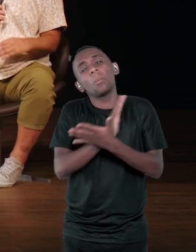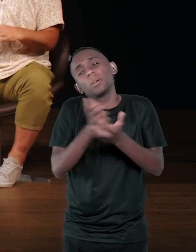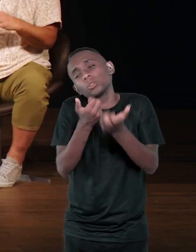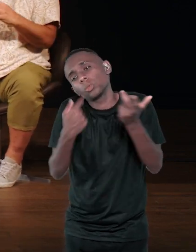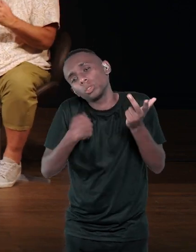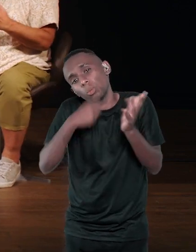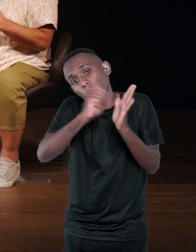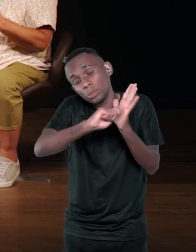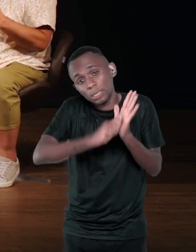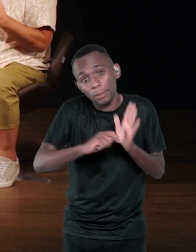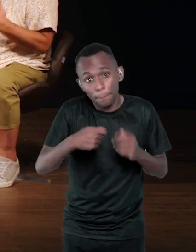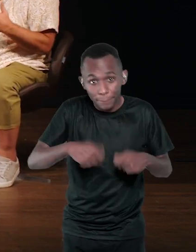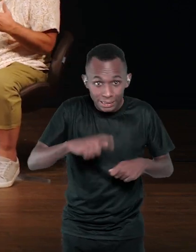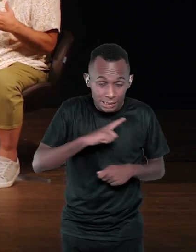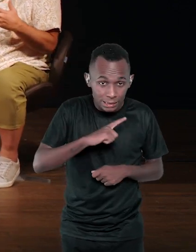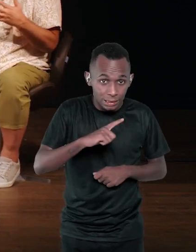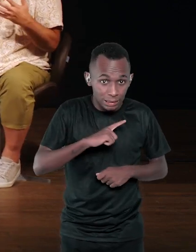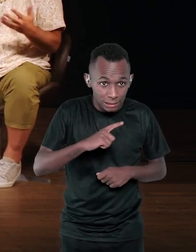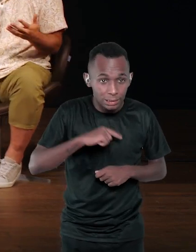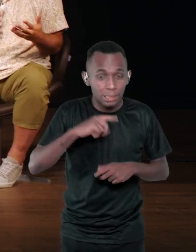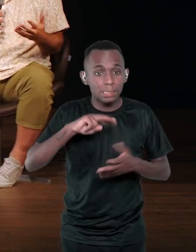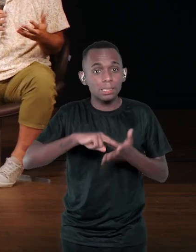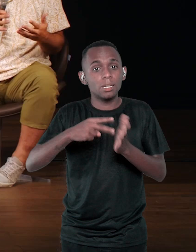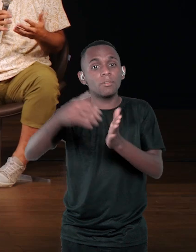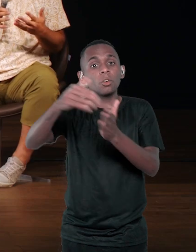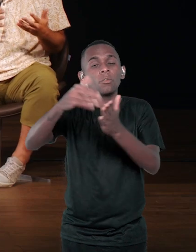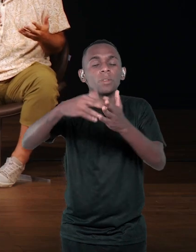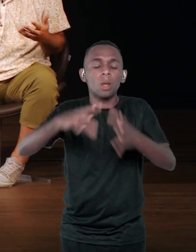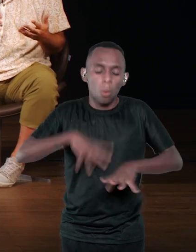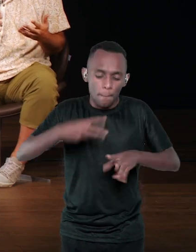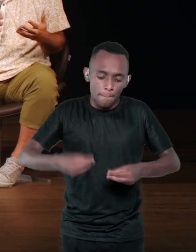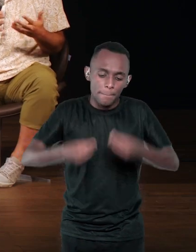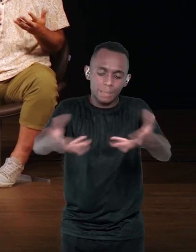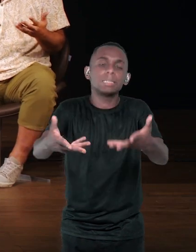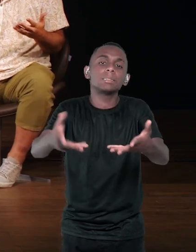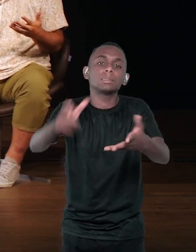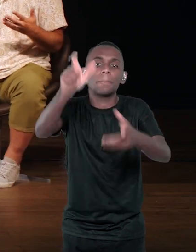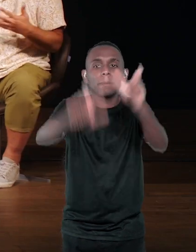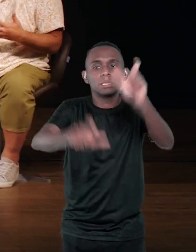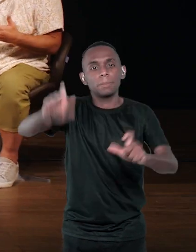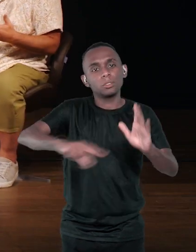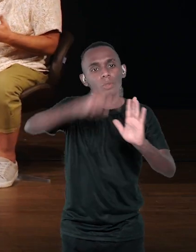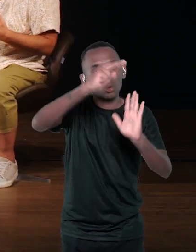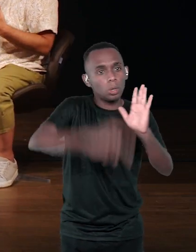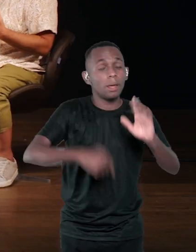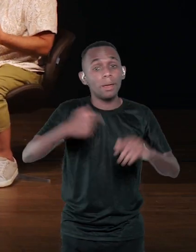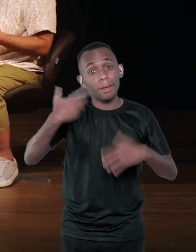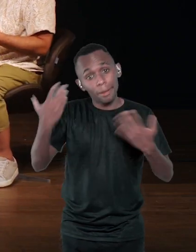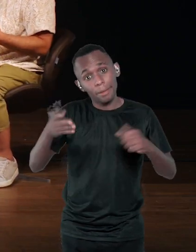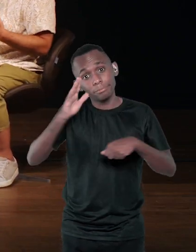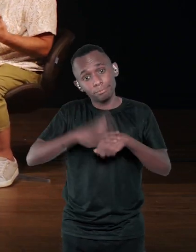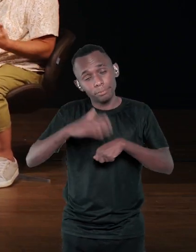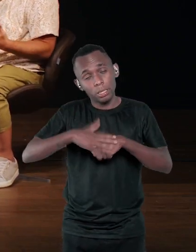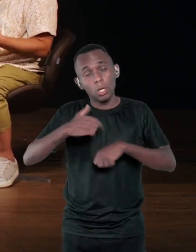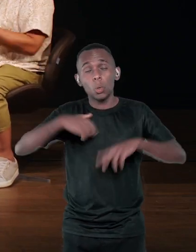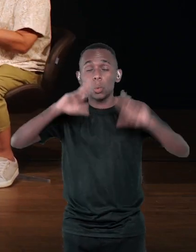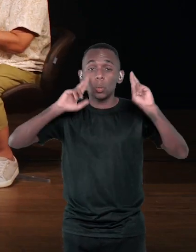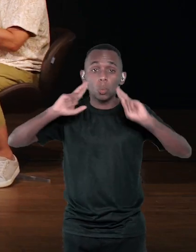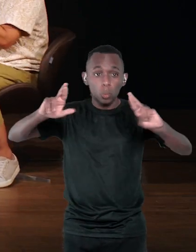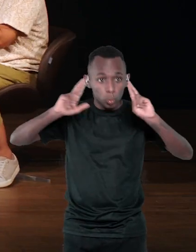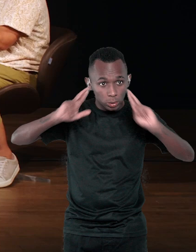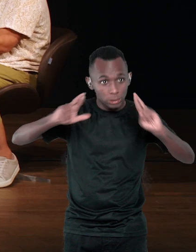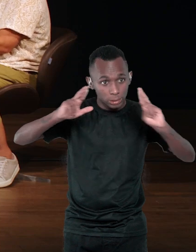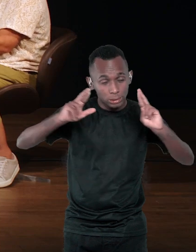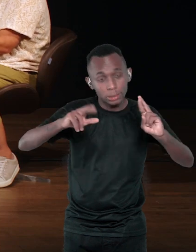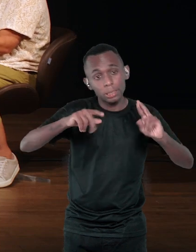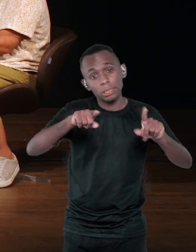escrevo, você tem que dar um presente para as pessoas o tempo todo. E é isso que eu espero que tanto eu como a